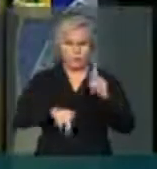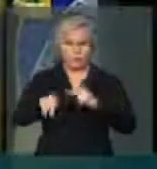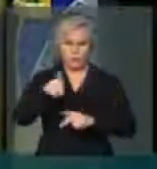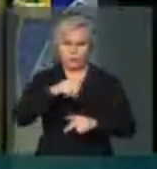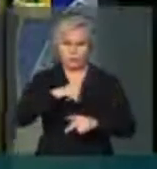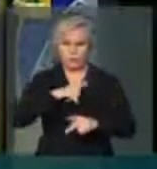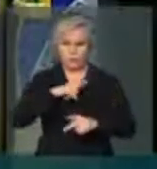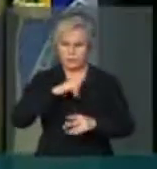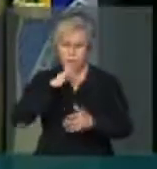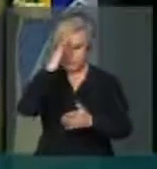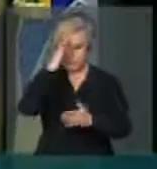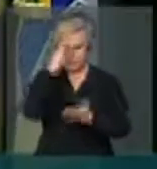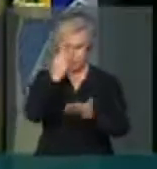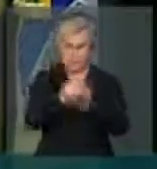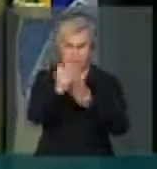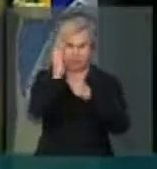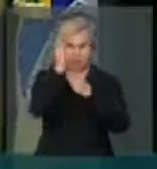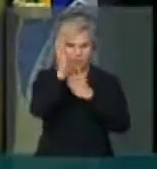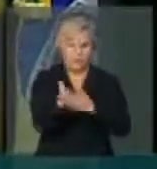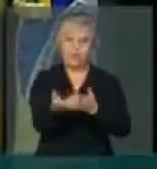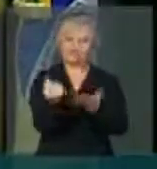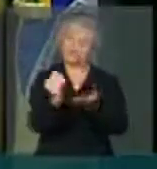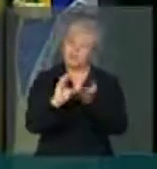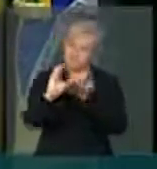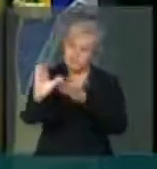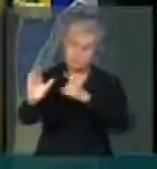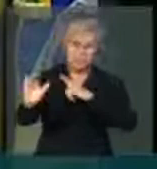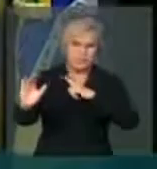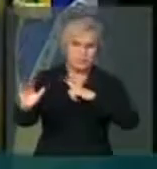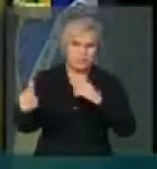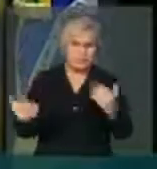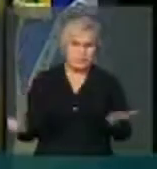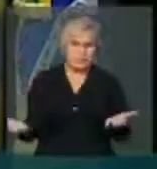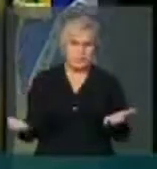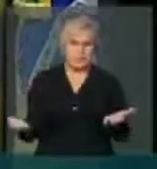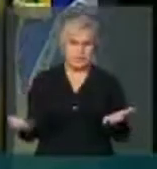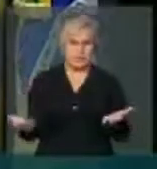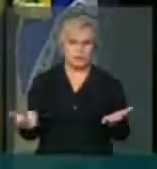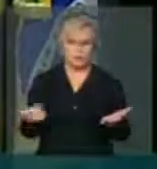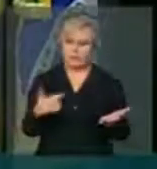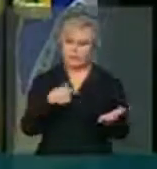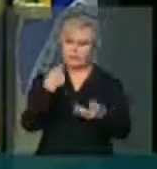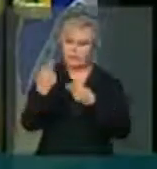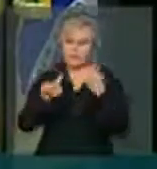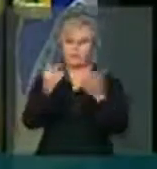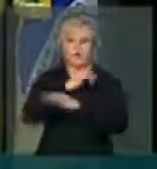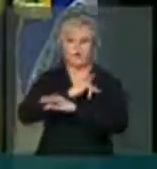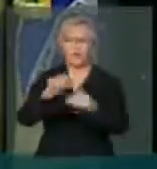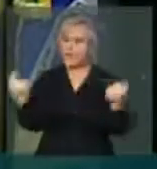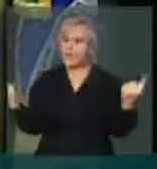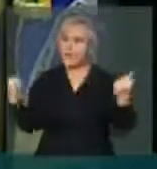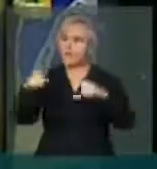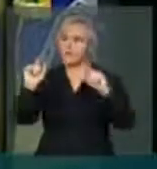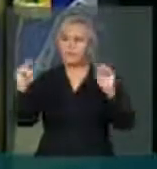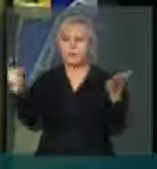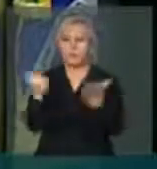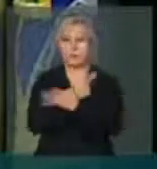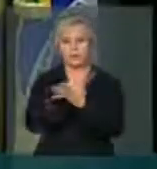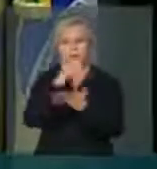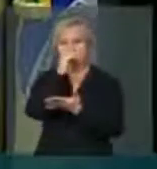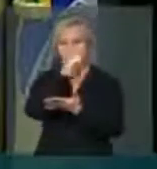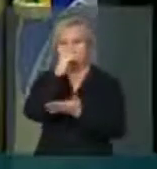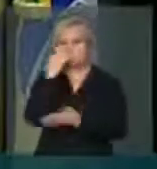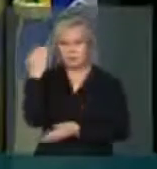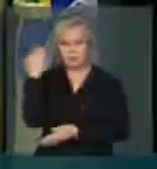fé, aí existem recursos. Eu quero deixar nessa tribuna o meu repúdio ao que foi feito,